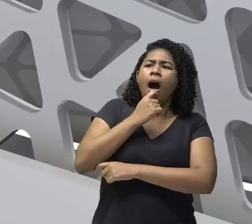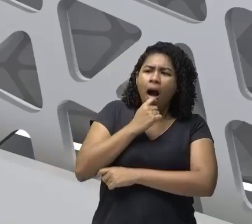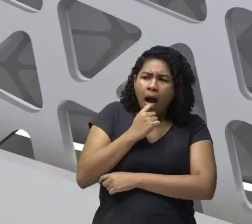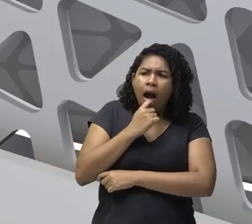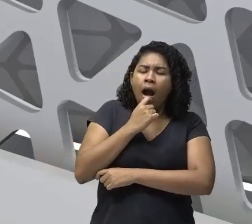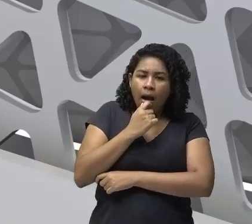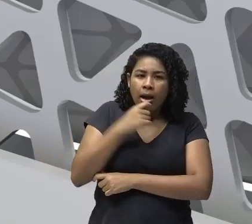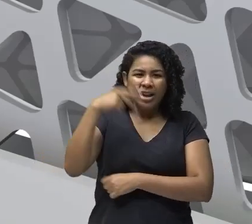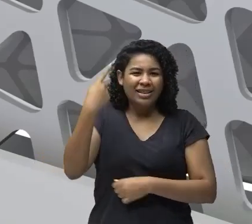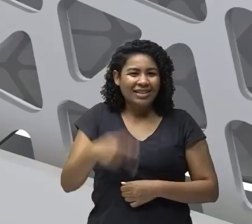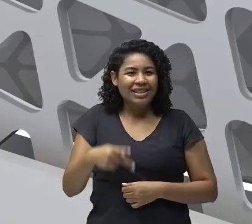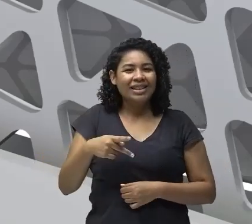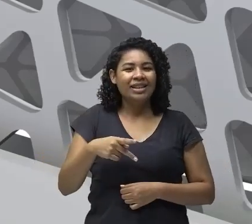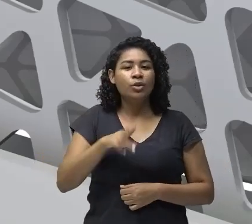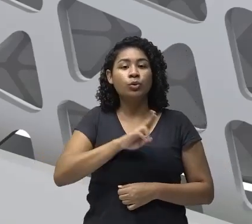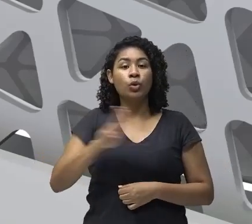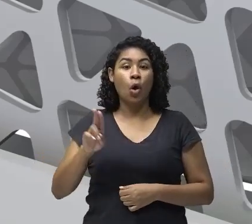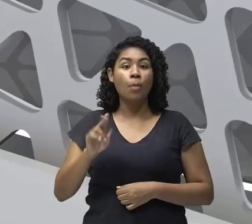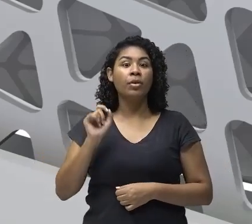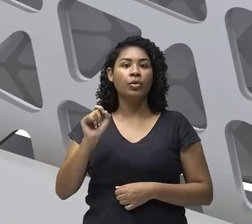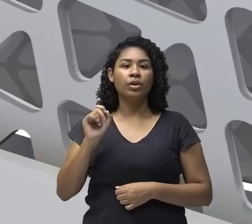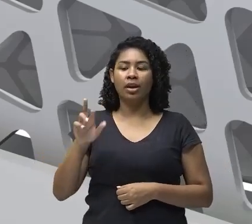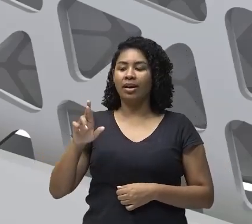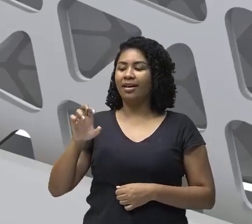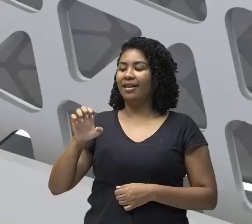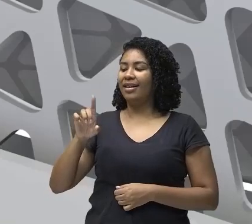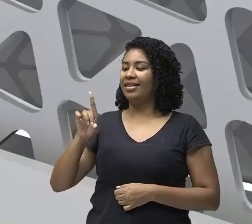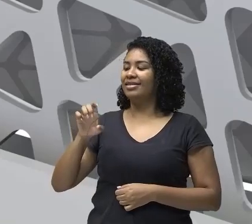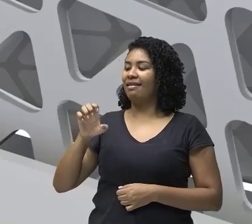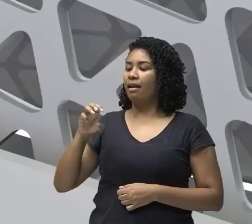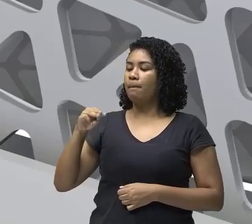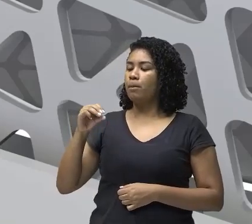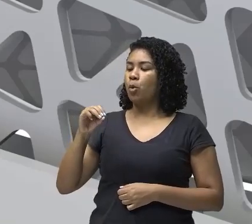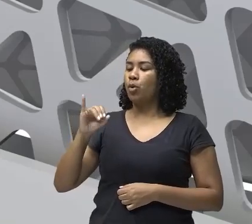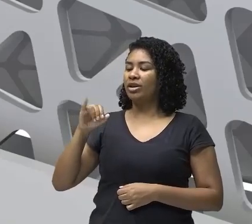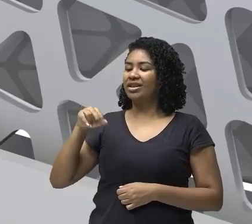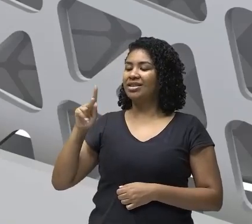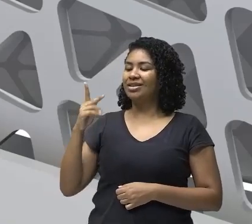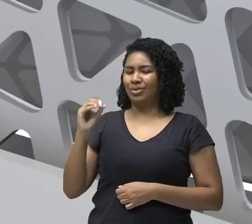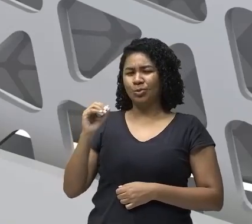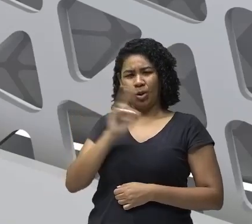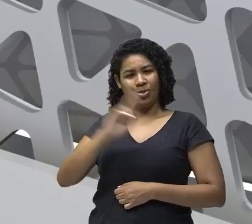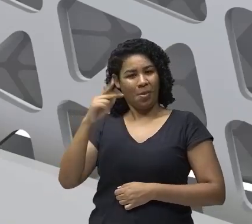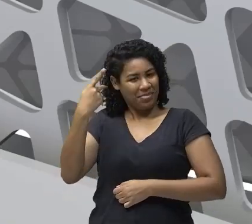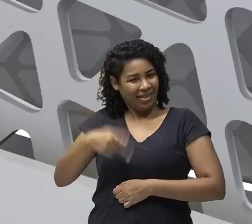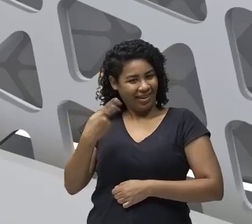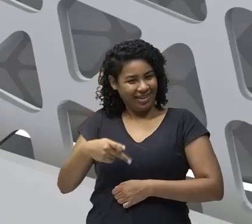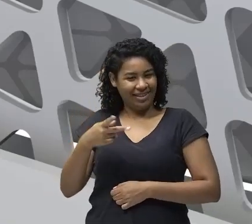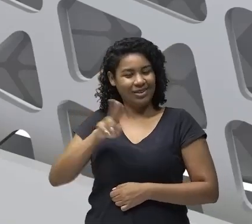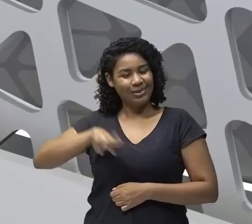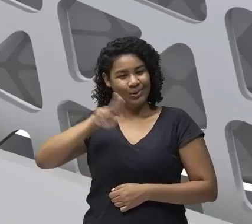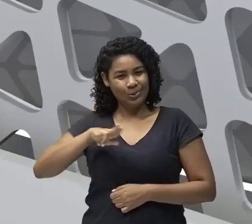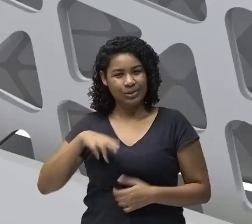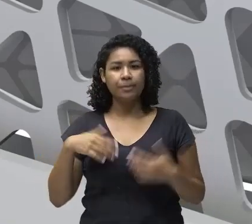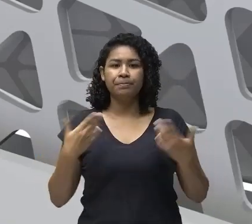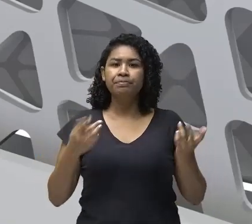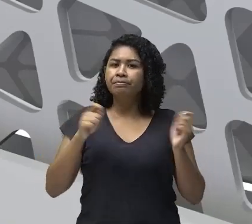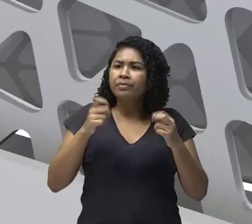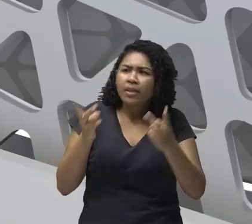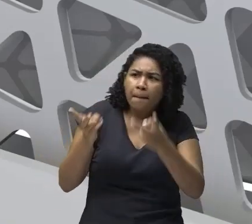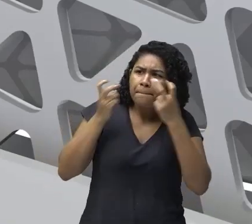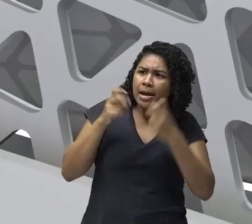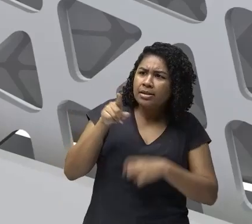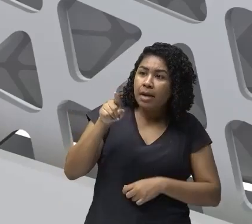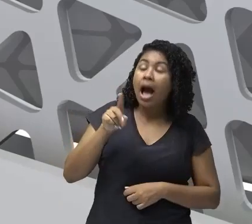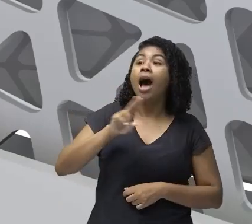na nossa região a gente costuma chamar de redemoinho. Ah, um redemoinho, aconteceu um redemoinho. Recebe esse nome. Quando você consegue identificar, isso é